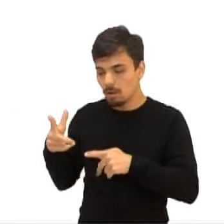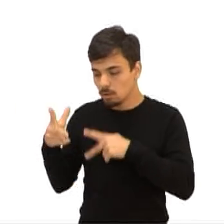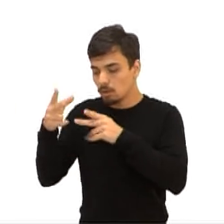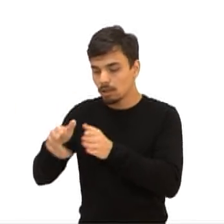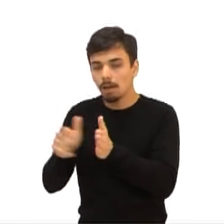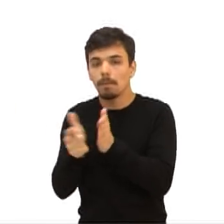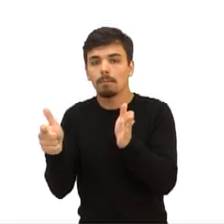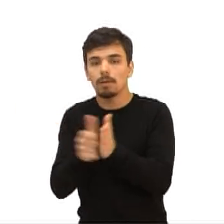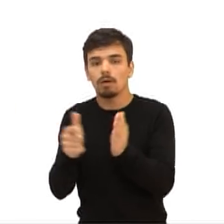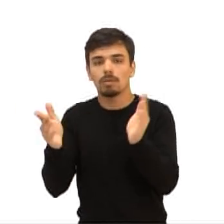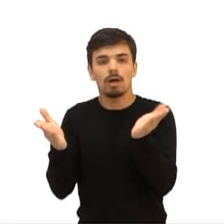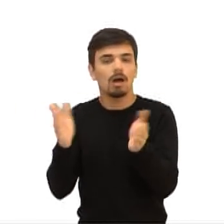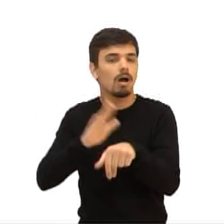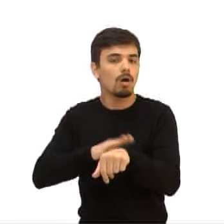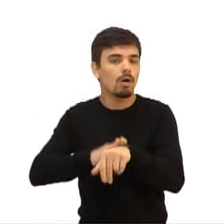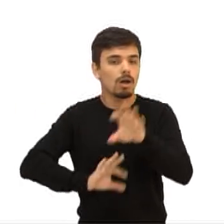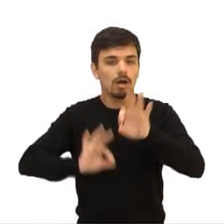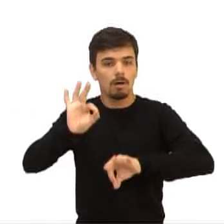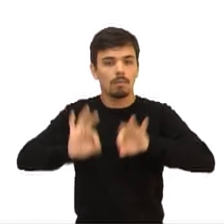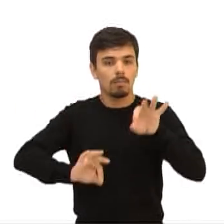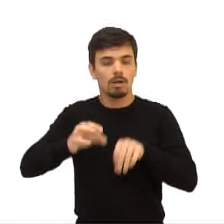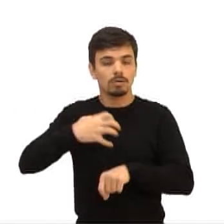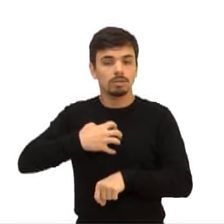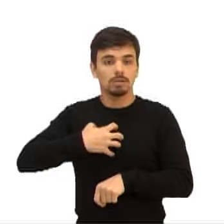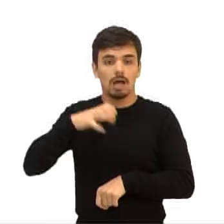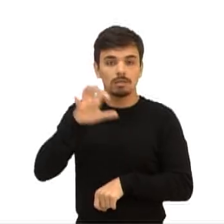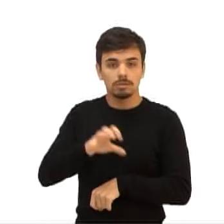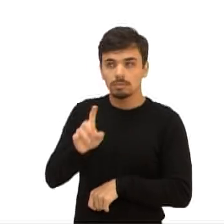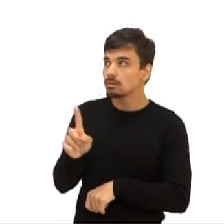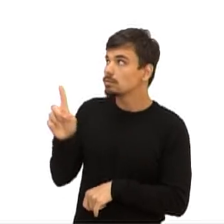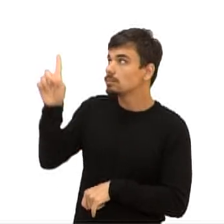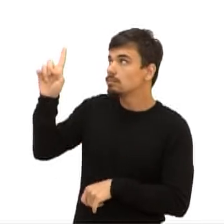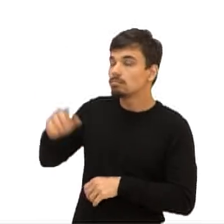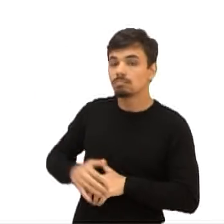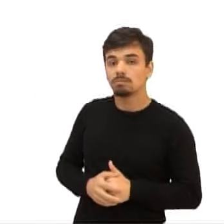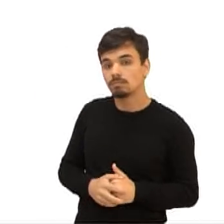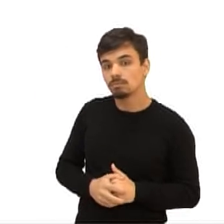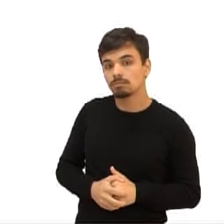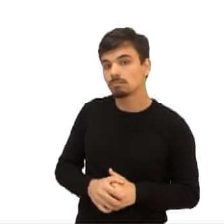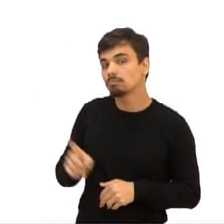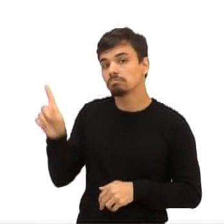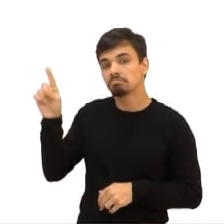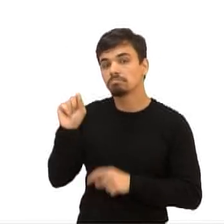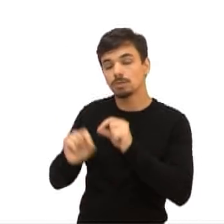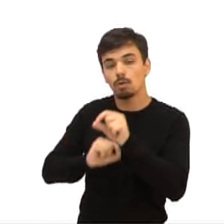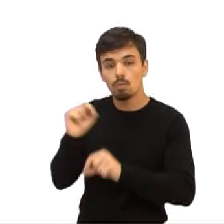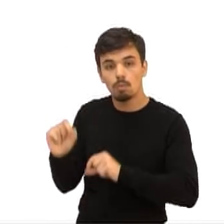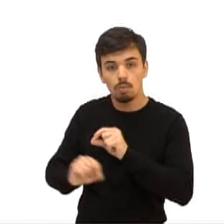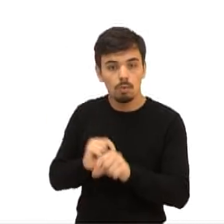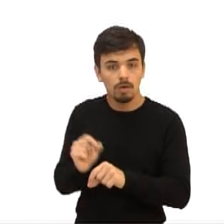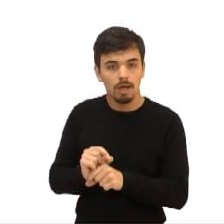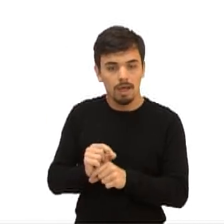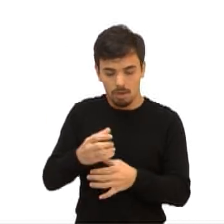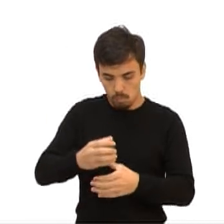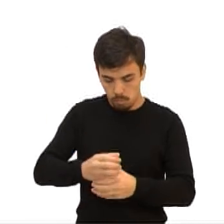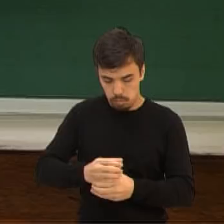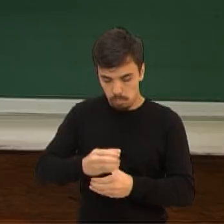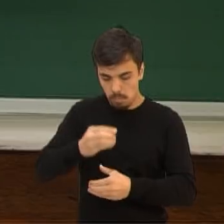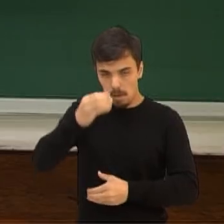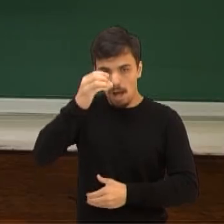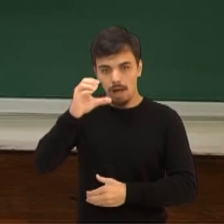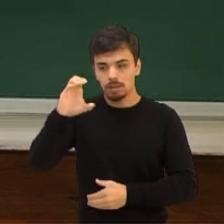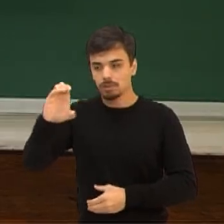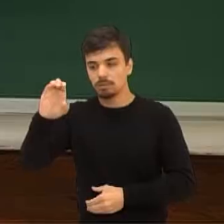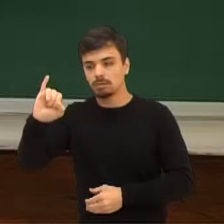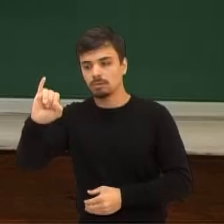que quando montarmos a caixa, fique neste formato? Aquilo ali é o quê? É um cilindro. É um cilindro